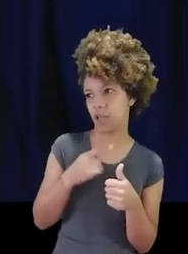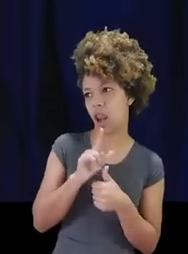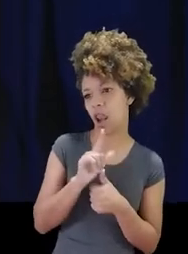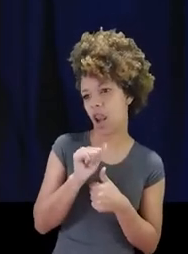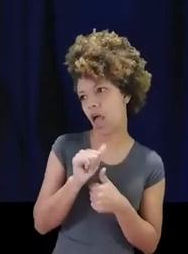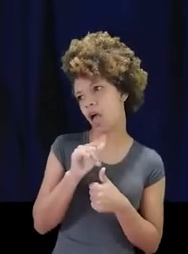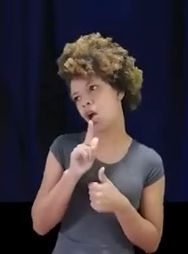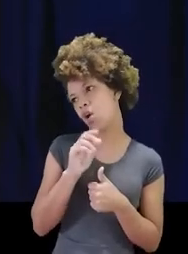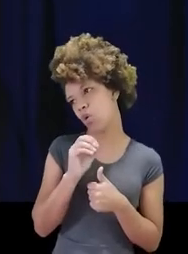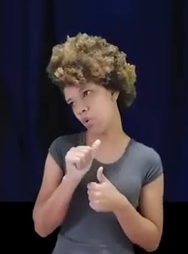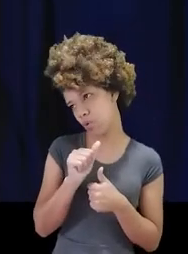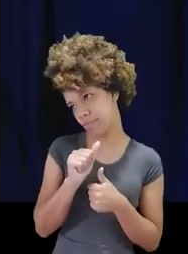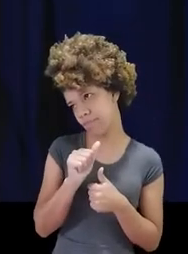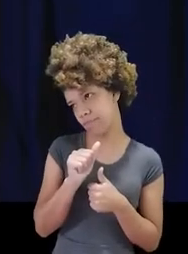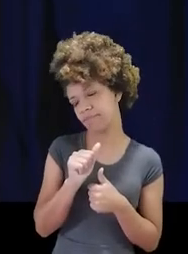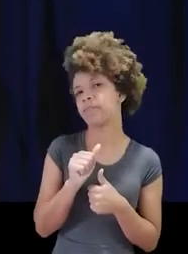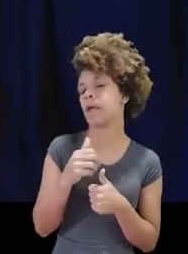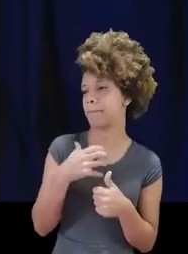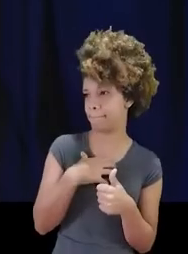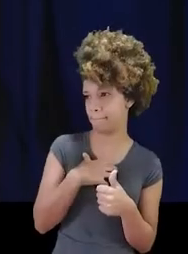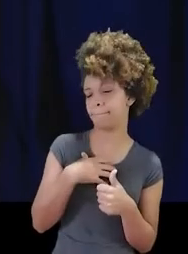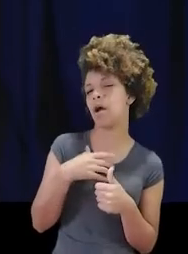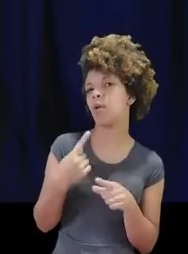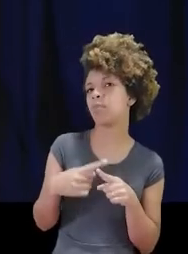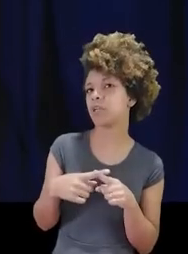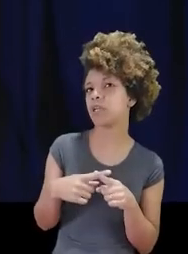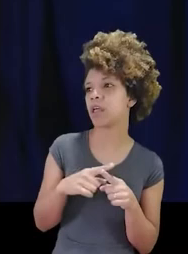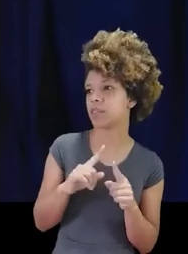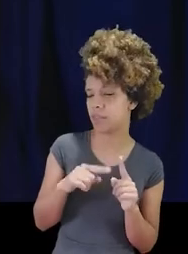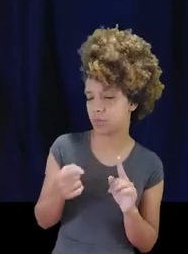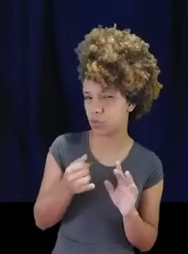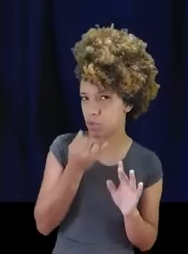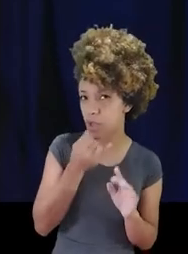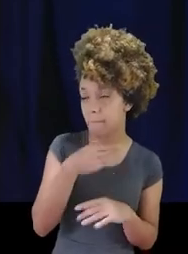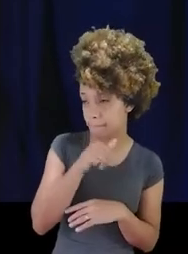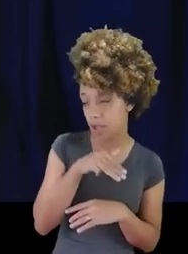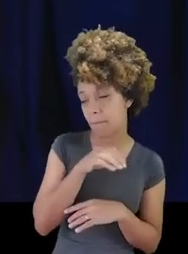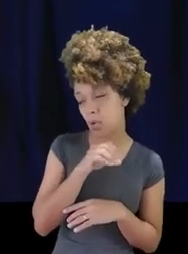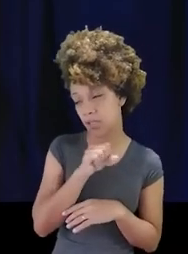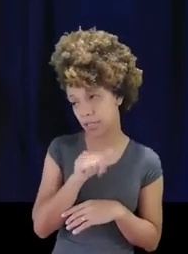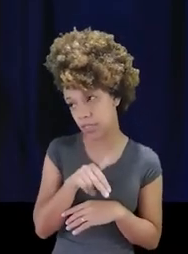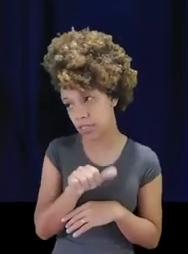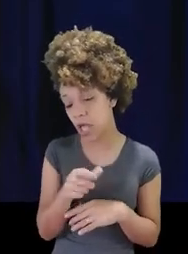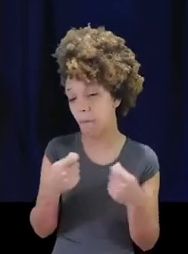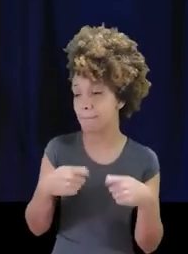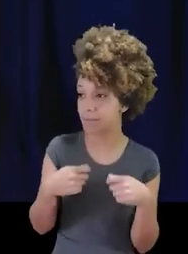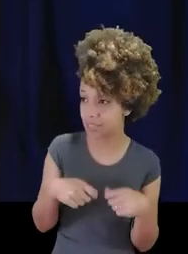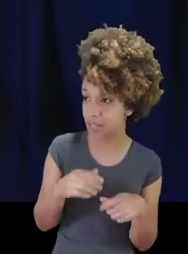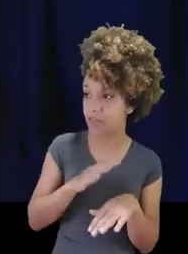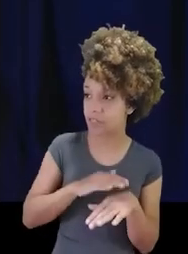foi o Lagoa o Lagoa marcou minha vida porque foi logo depois do desculpa do Mamonas eu